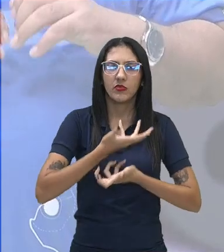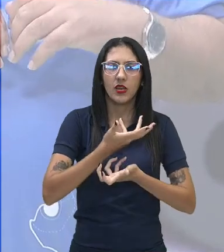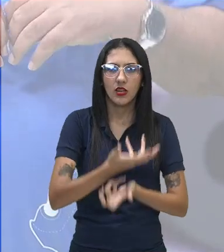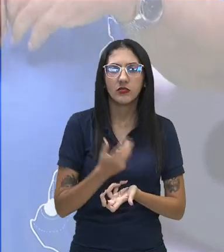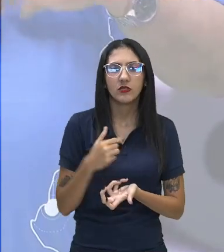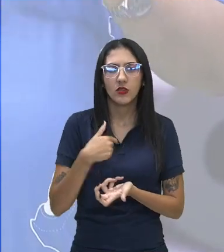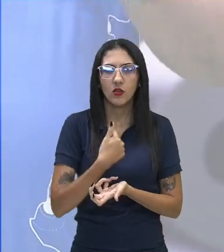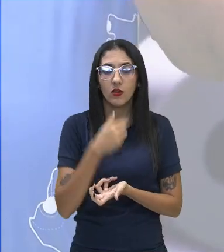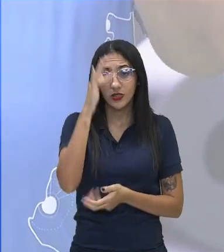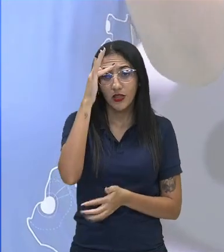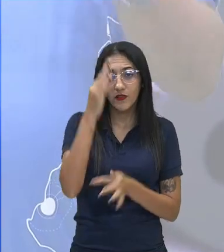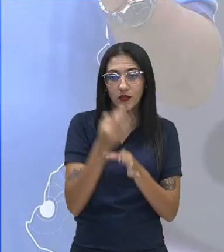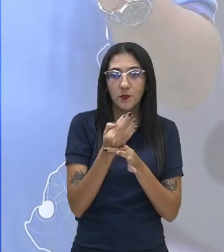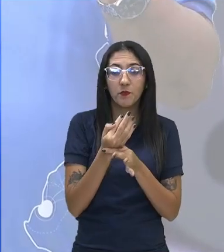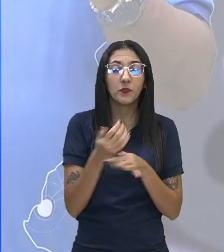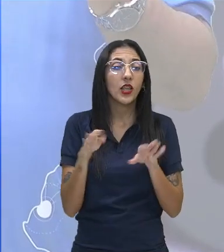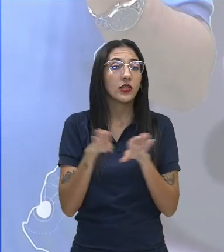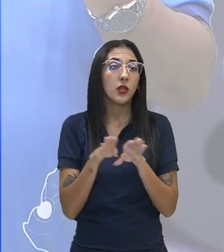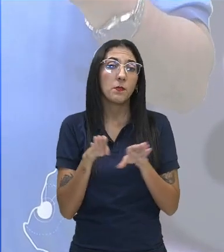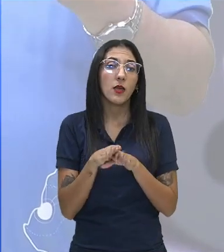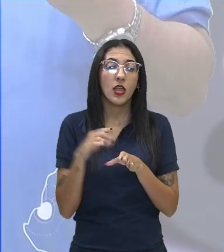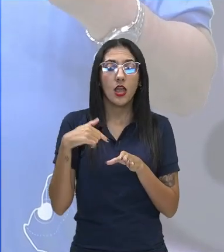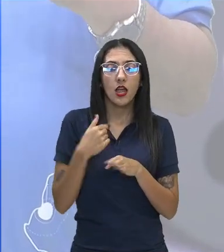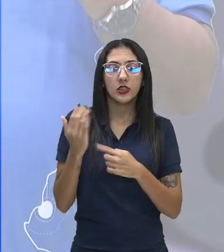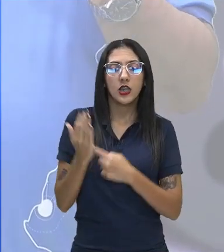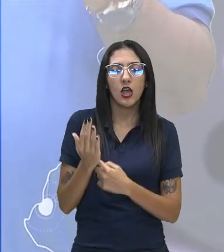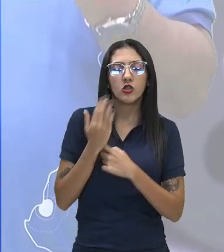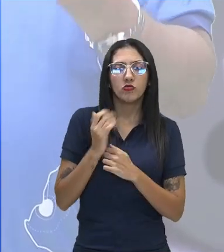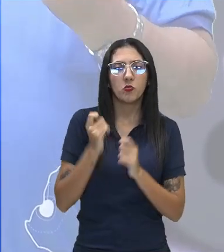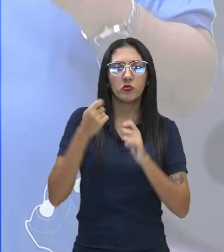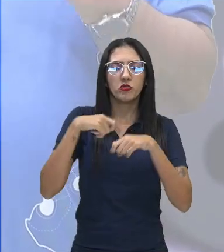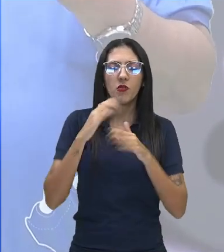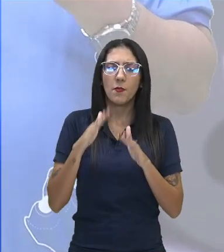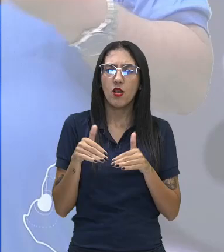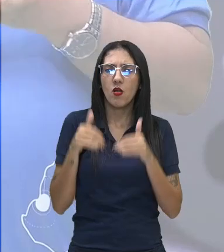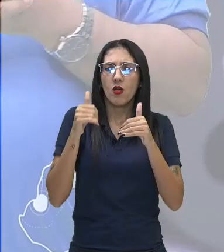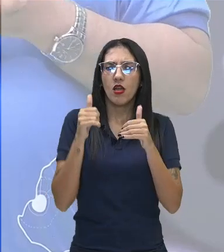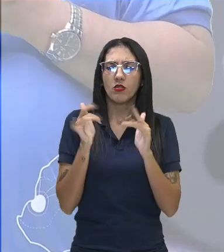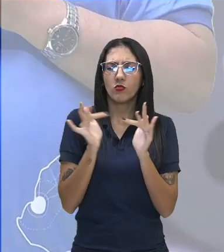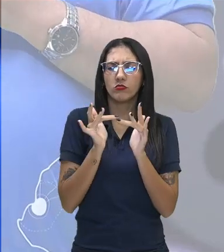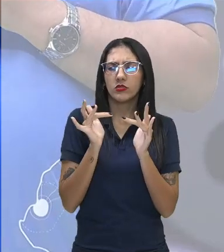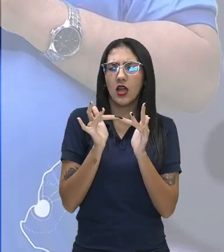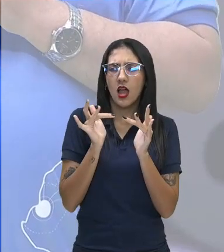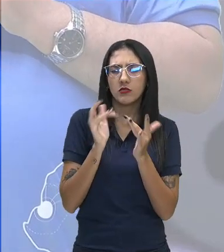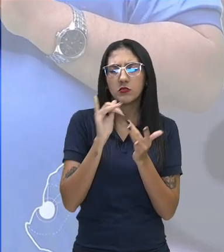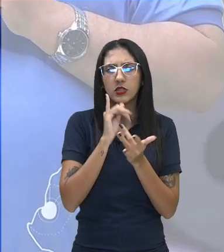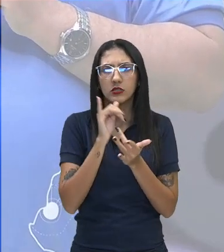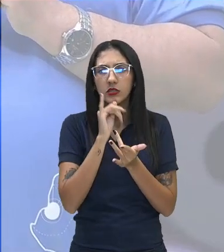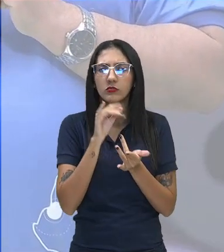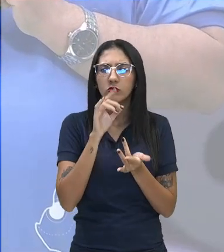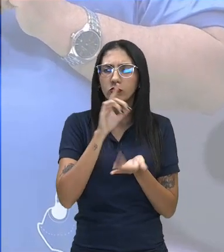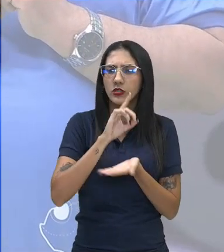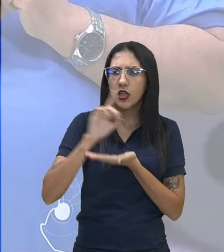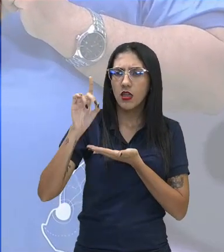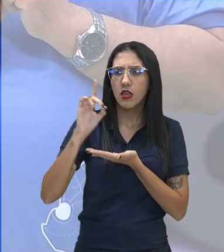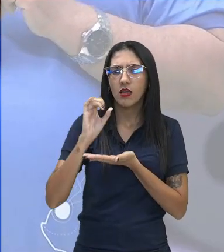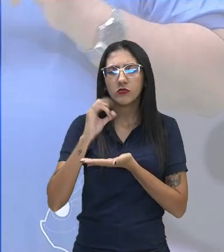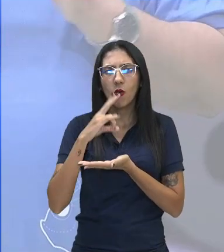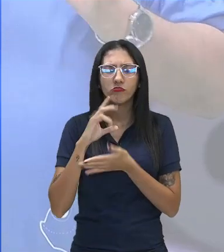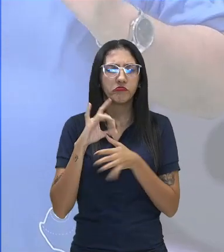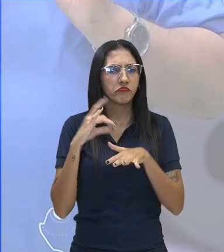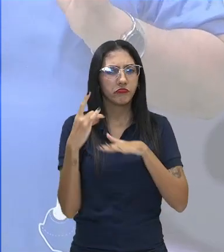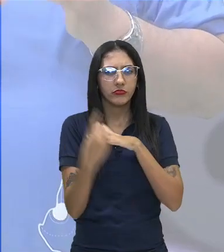nos ajudam a nos conectar com o sagrado, com Deus ou os deuses que as pessoas